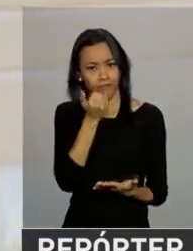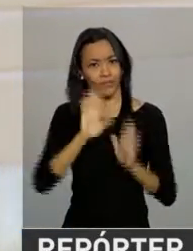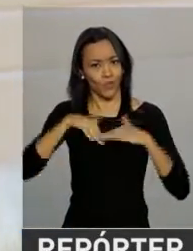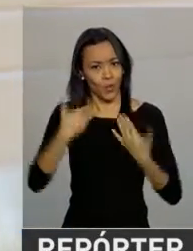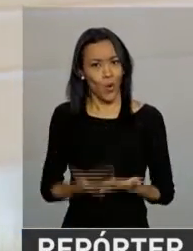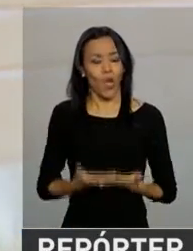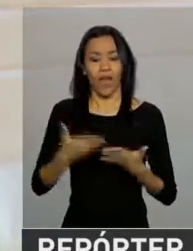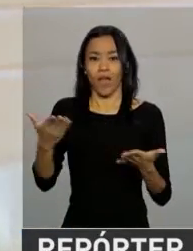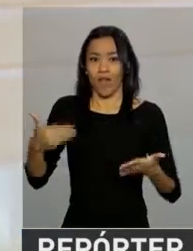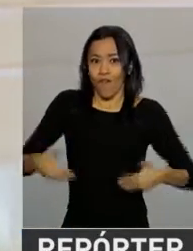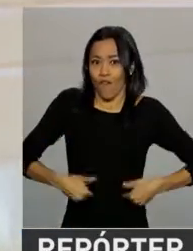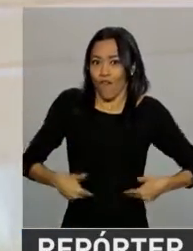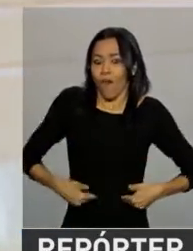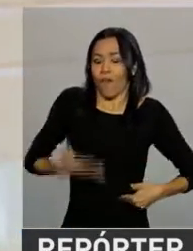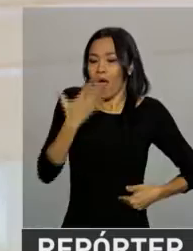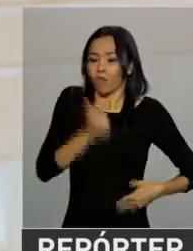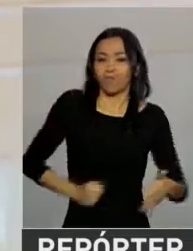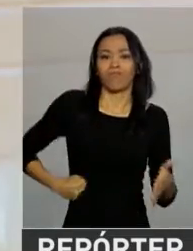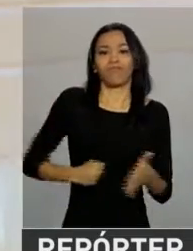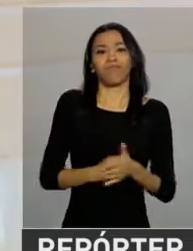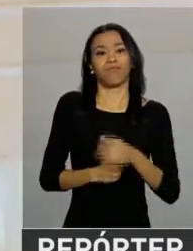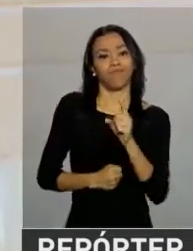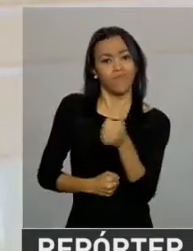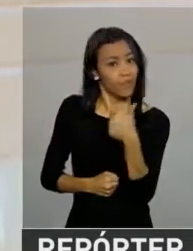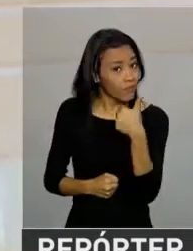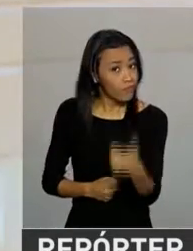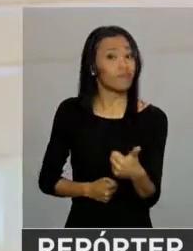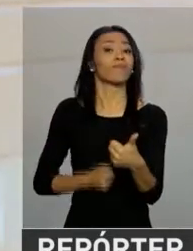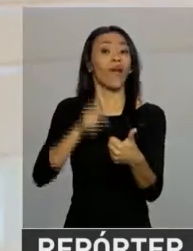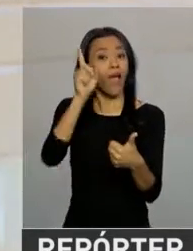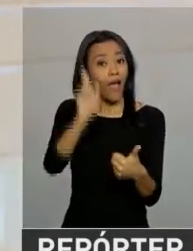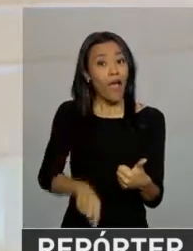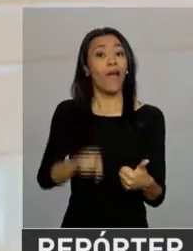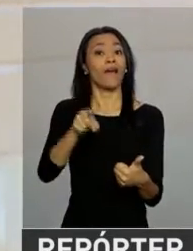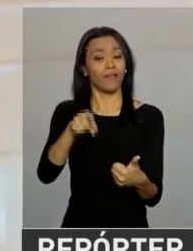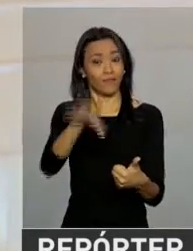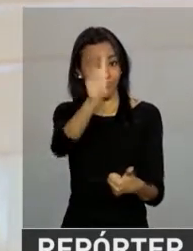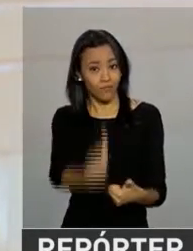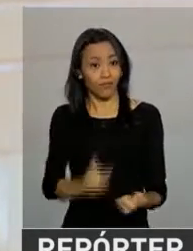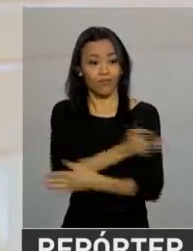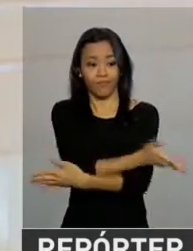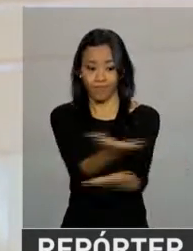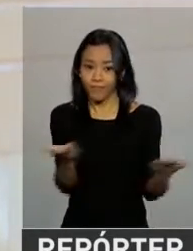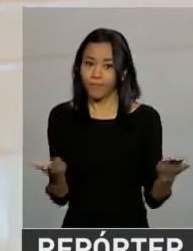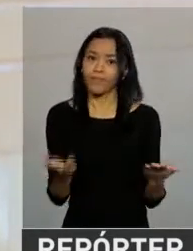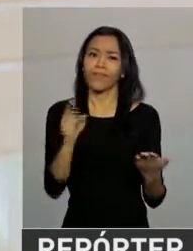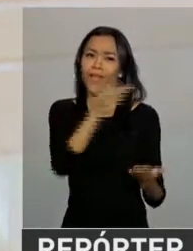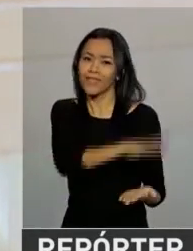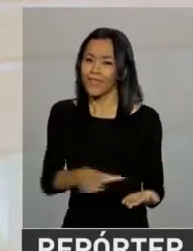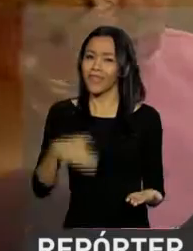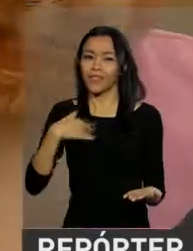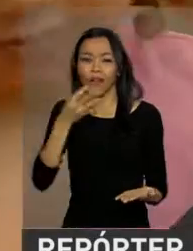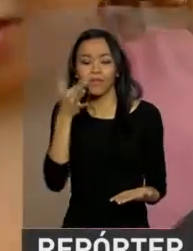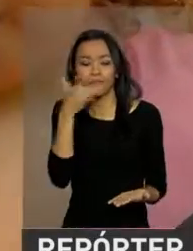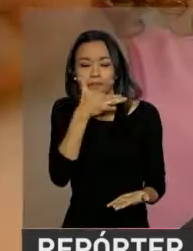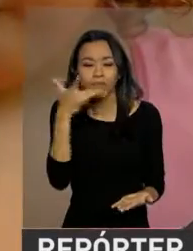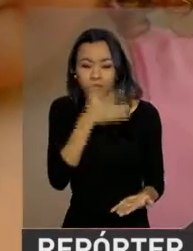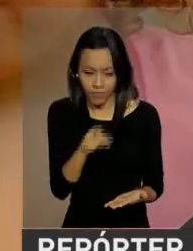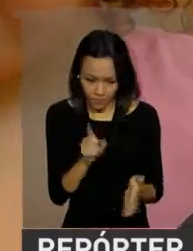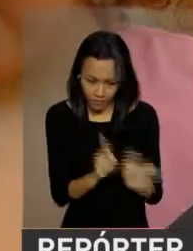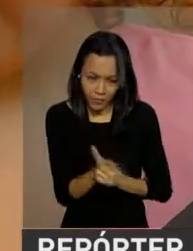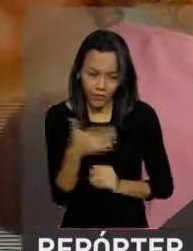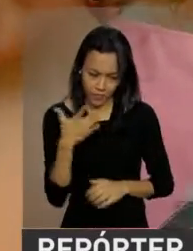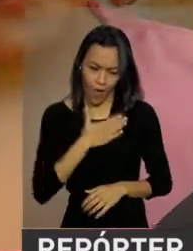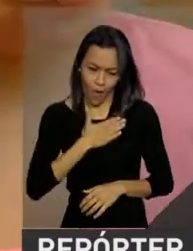matar a fome dos pequenos faz parte da educação alimentar dos estudantes as crianças aprovam você gosta da